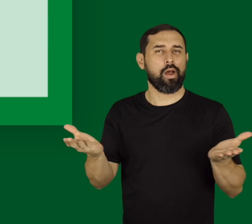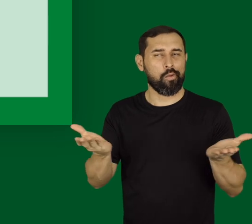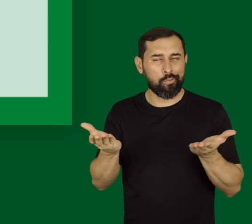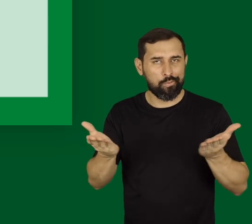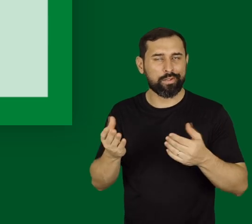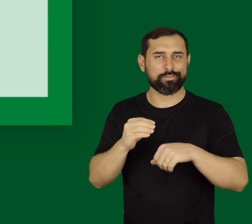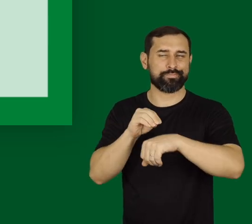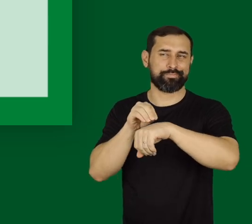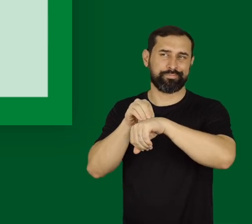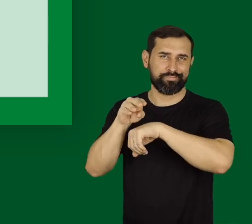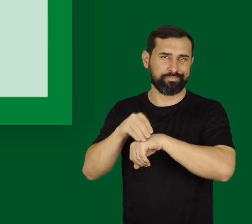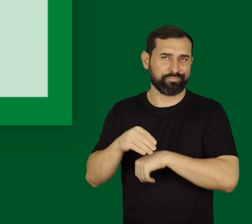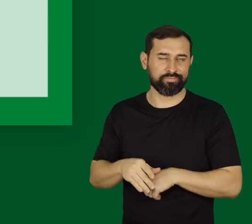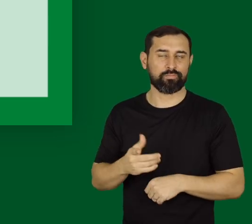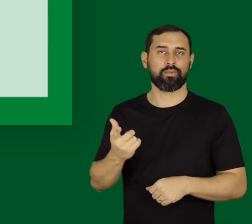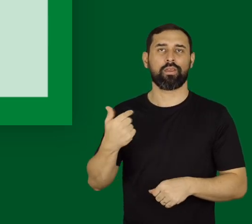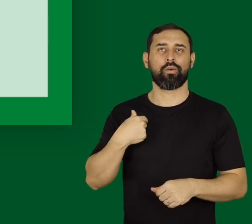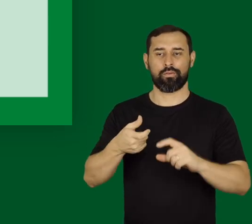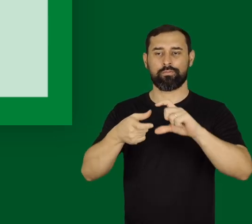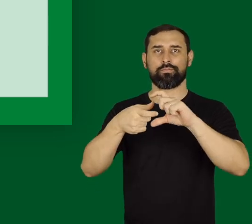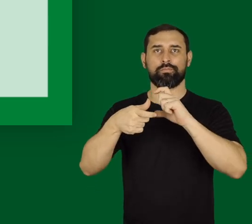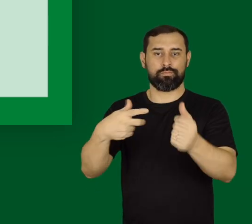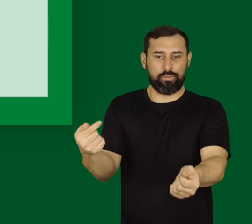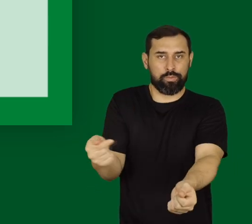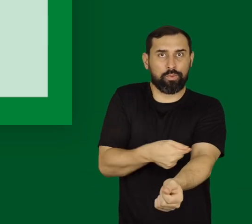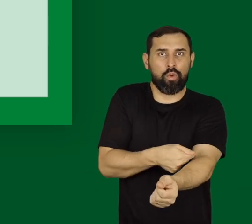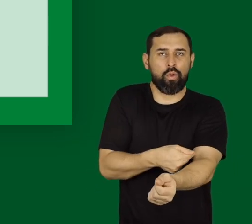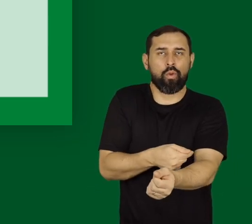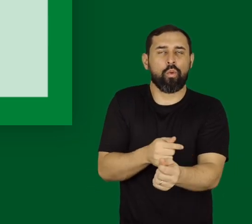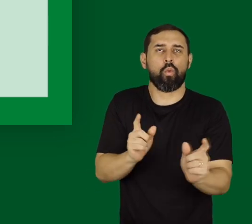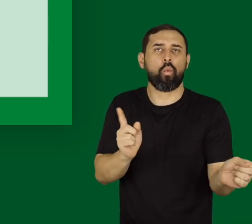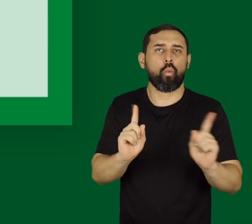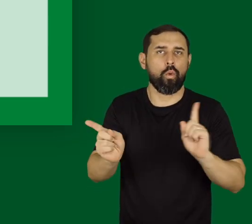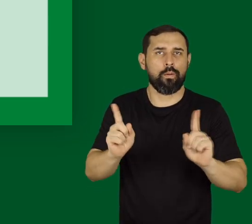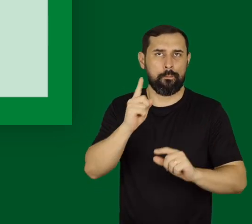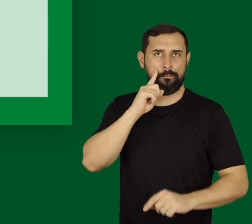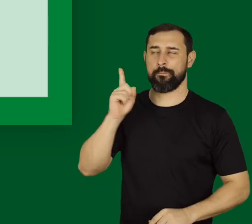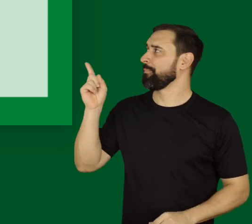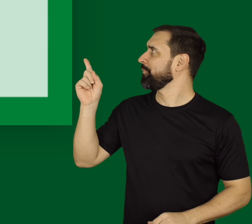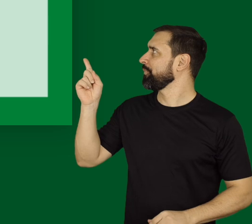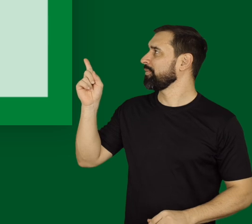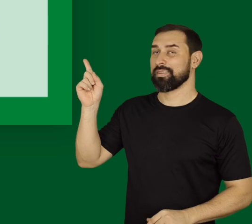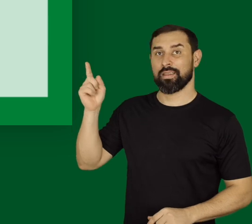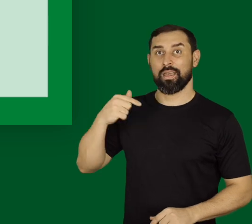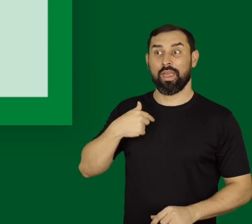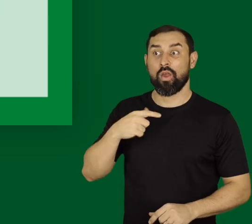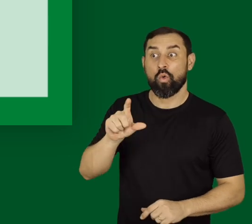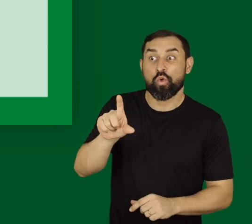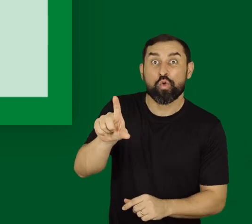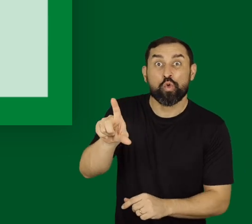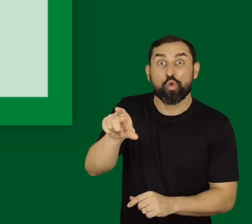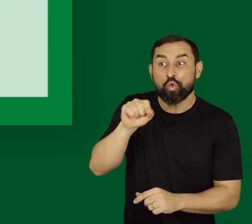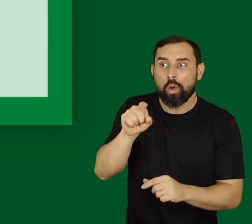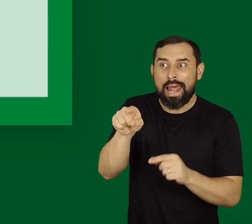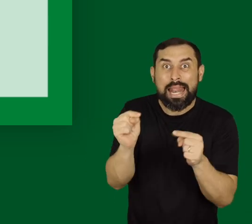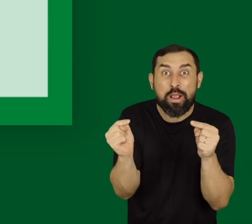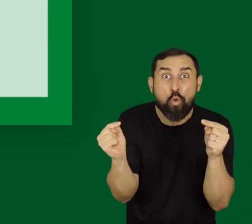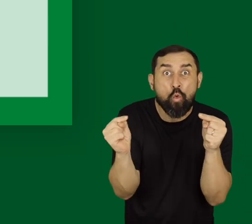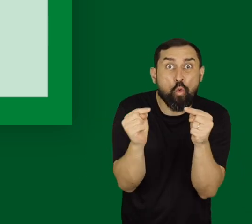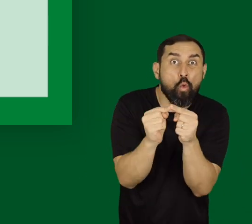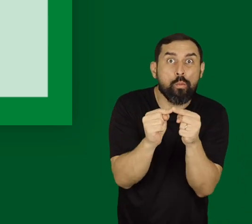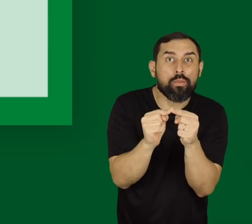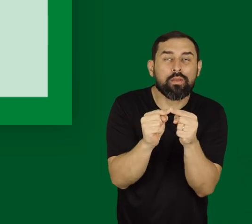gente orientar em relação a que droga vasoativa você vai usar. Então aqui a gente colocou aqui, como escolher um